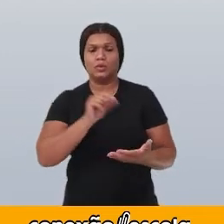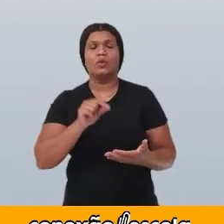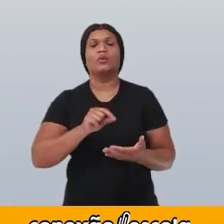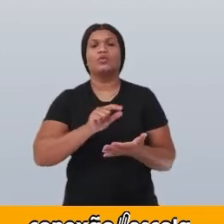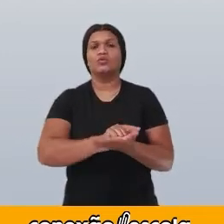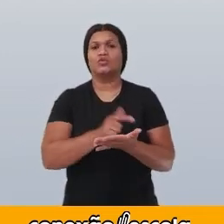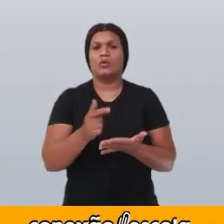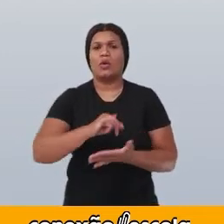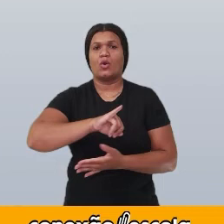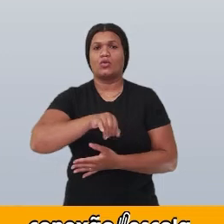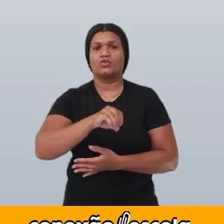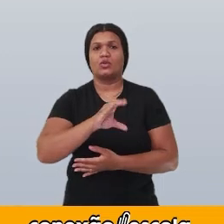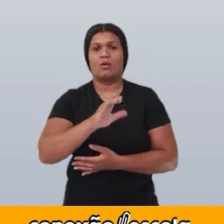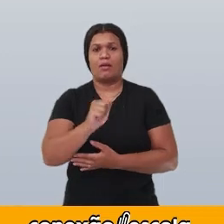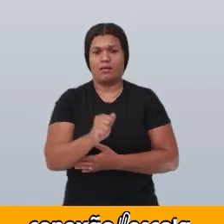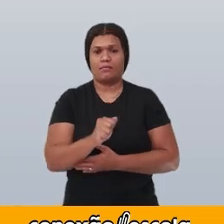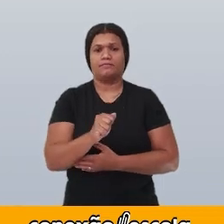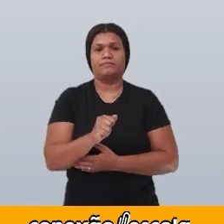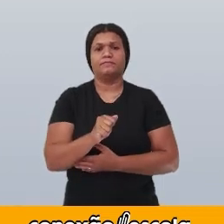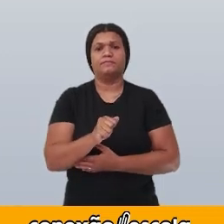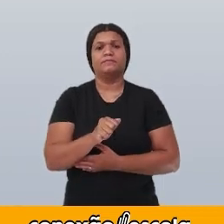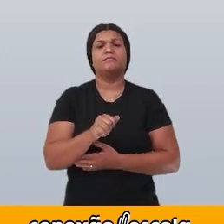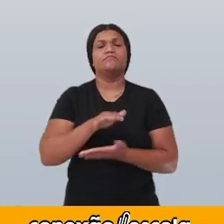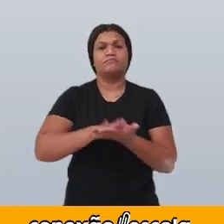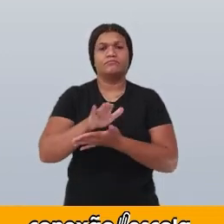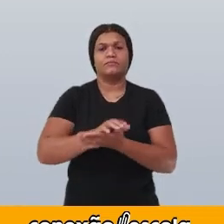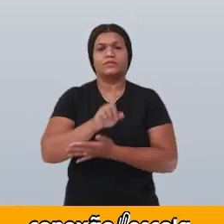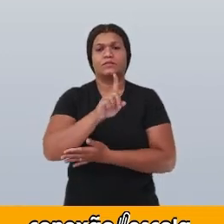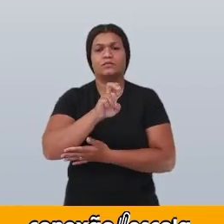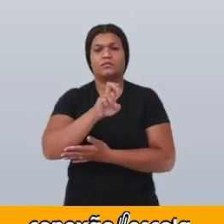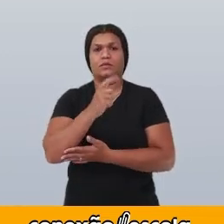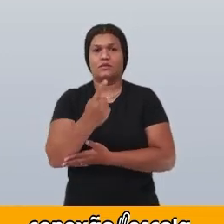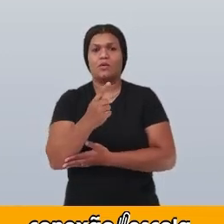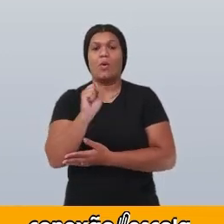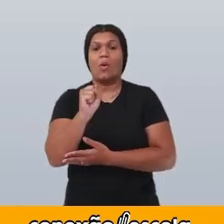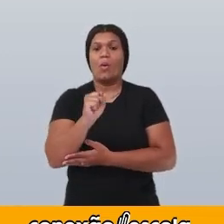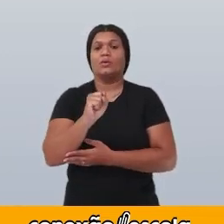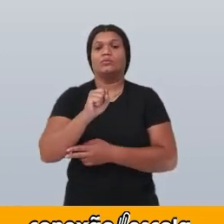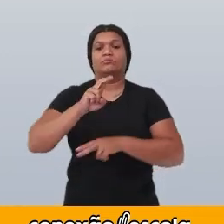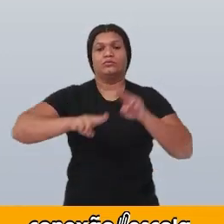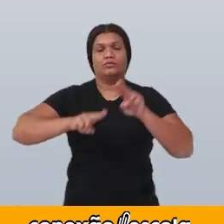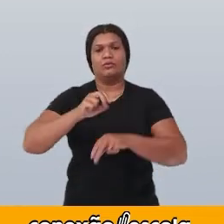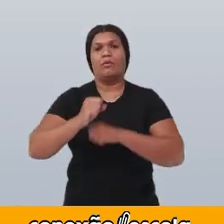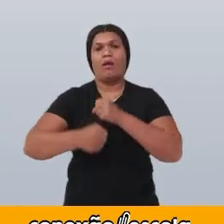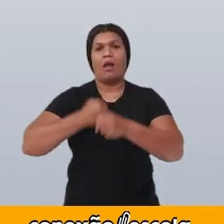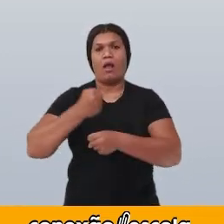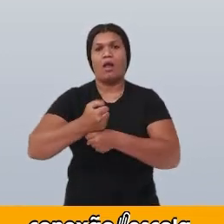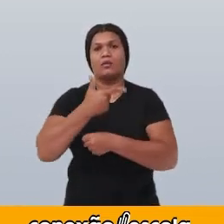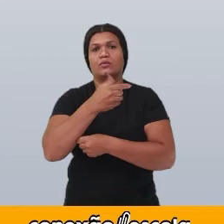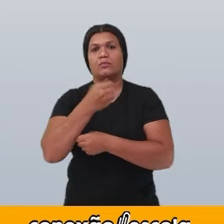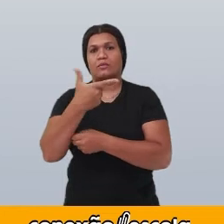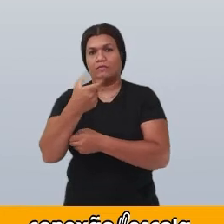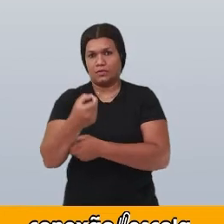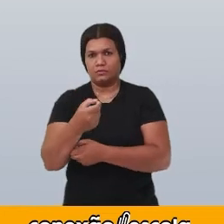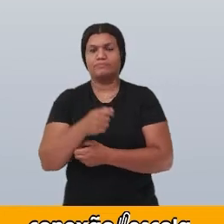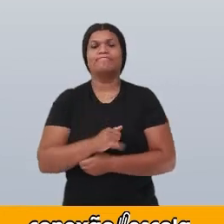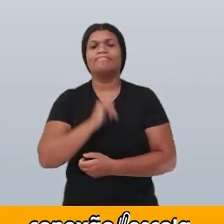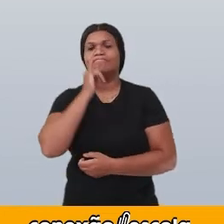Joca, a edição 151, de 8 de junho de 2020, falando sobre um